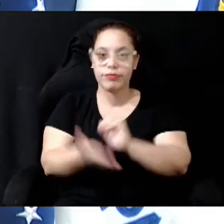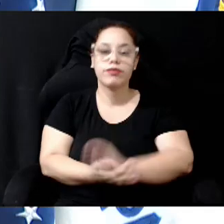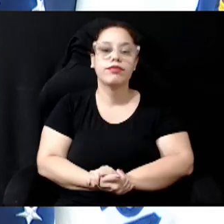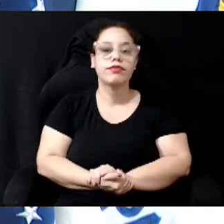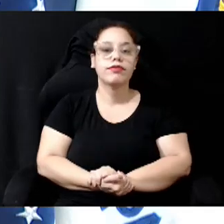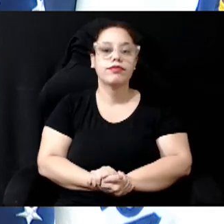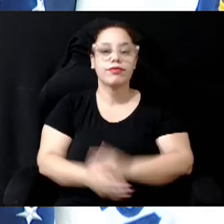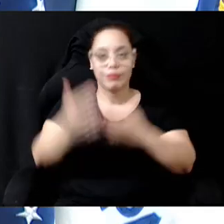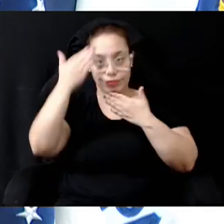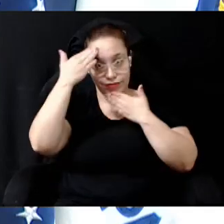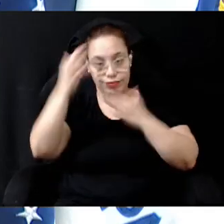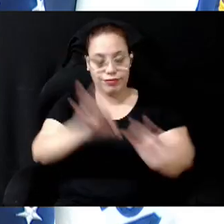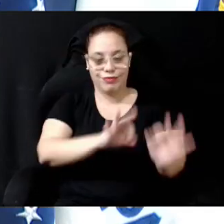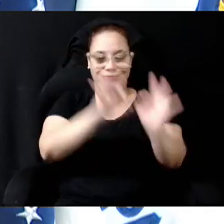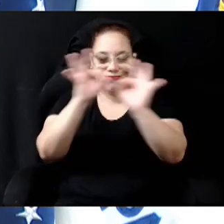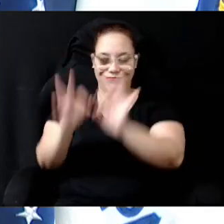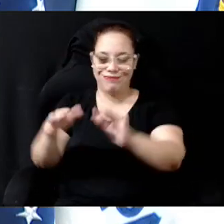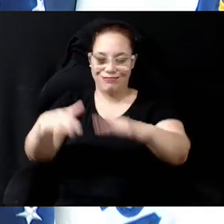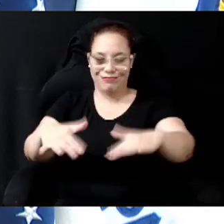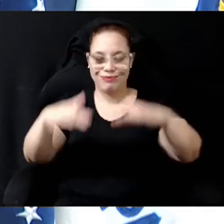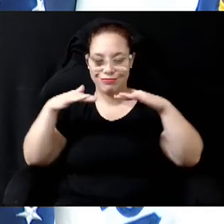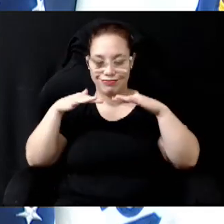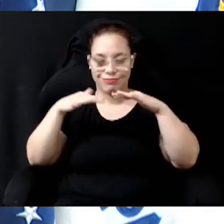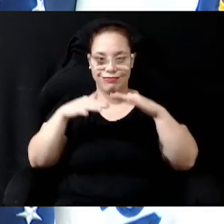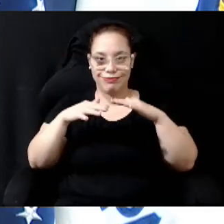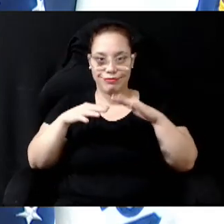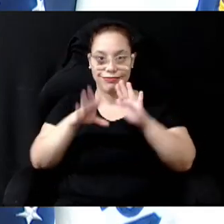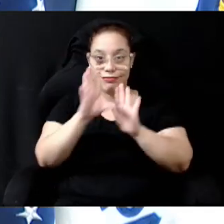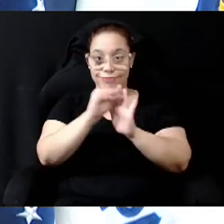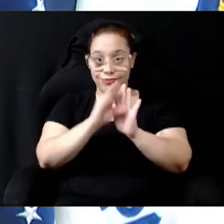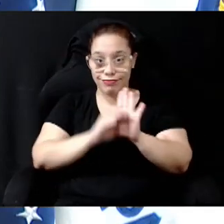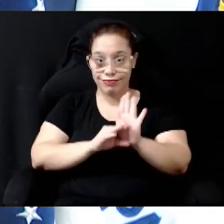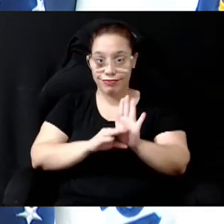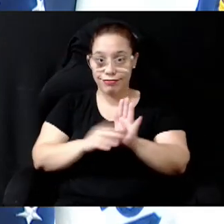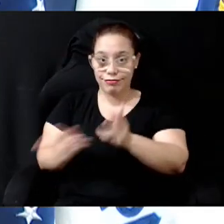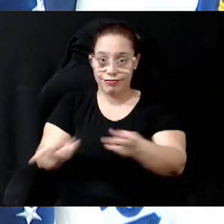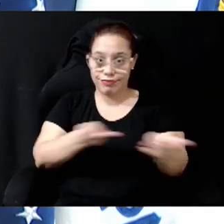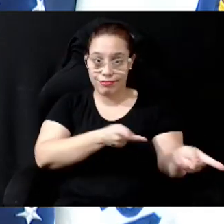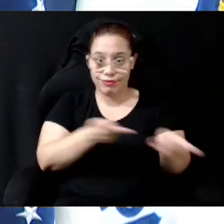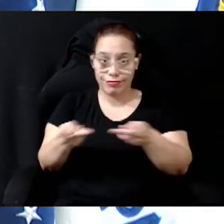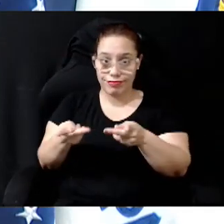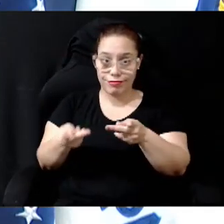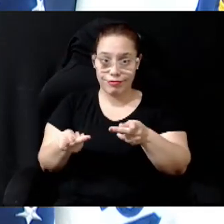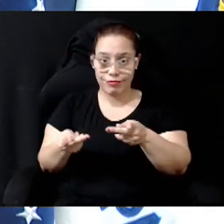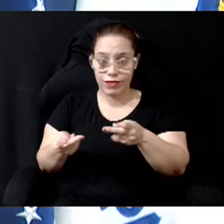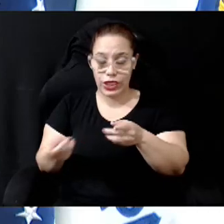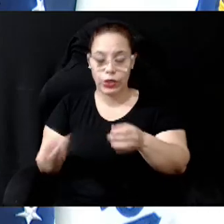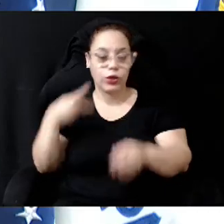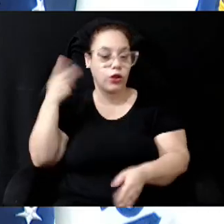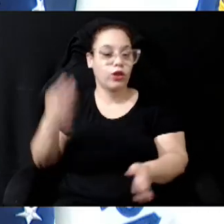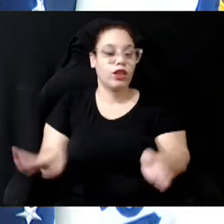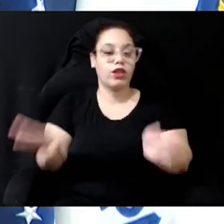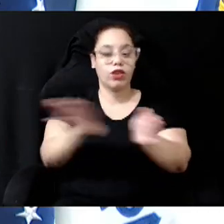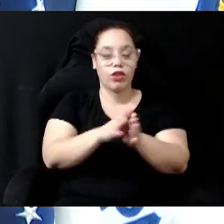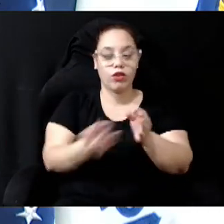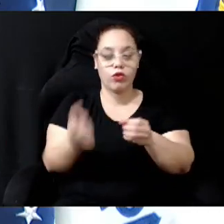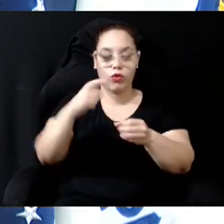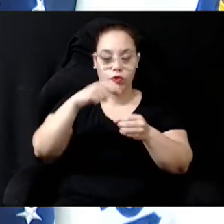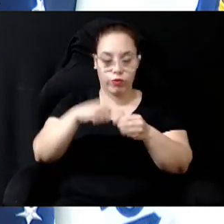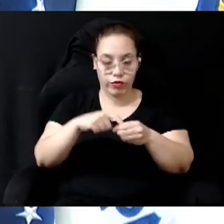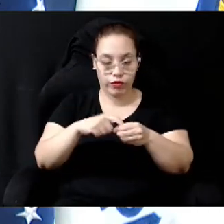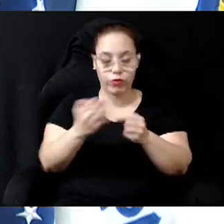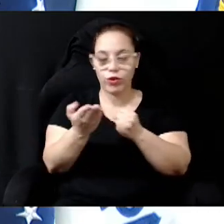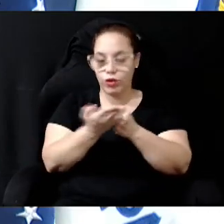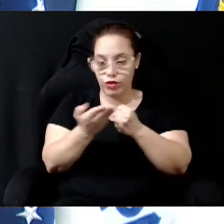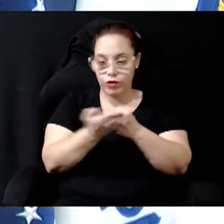sua audiência, a sua companhia. Convido você para ficar com a gente. Os vereadores já estão retornando do nosso intervalo, daqui a